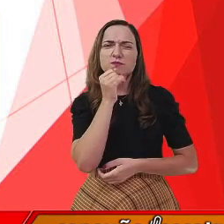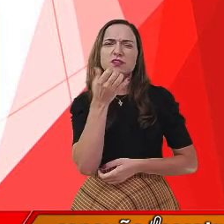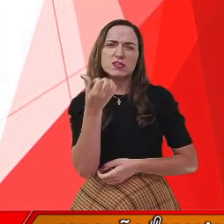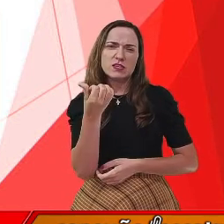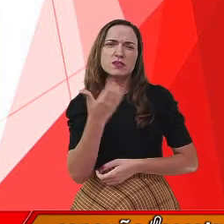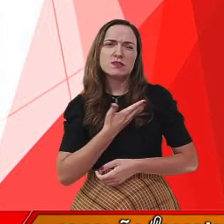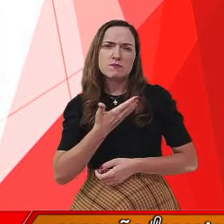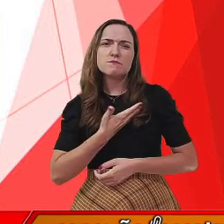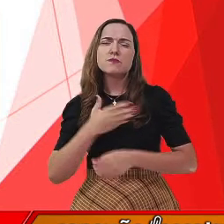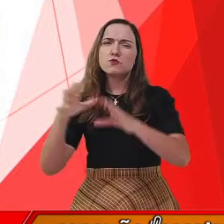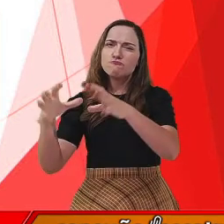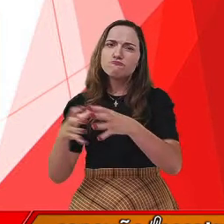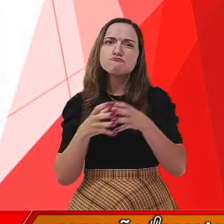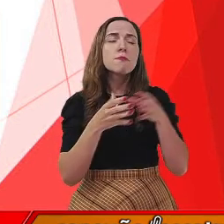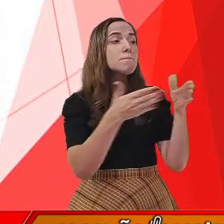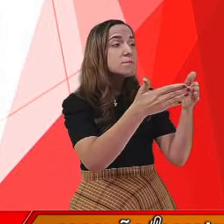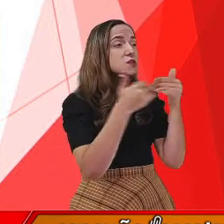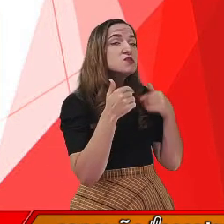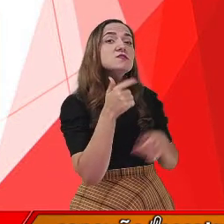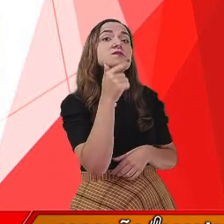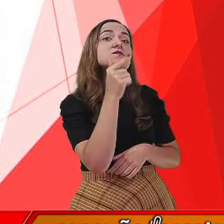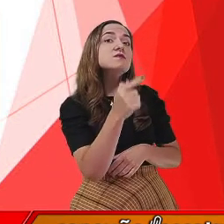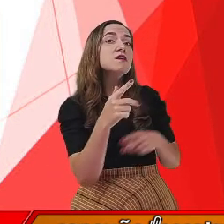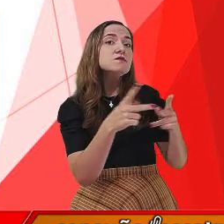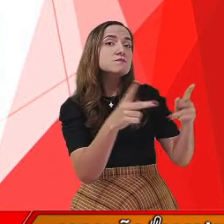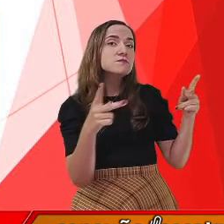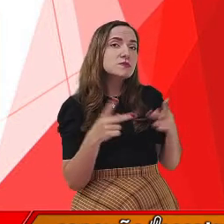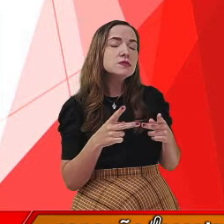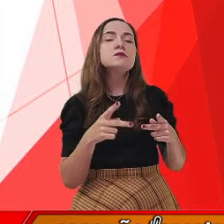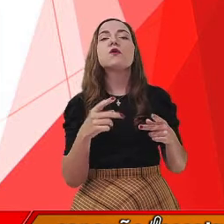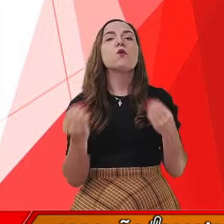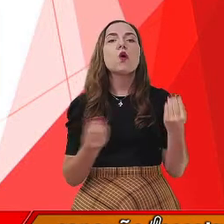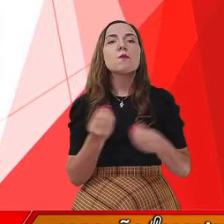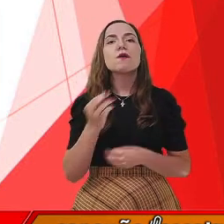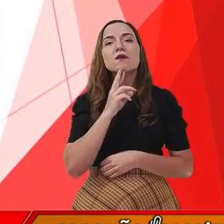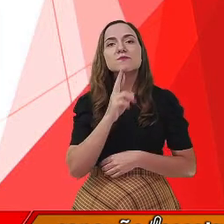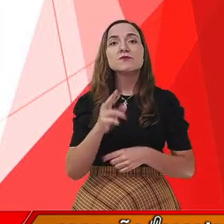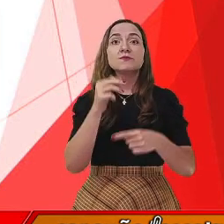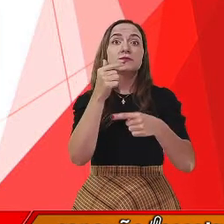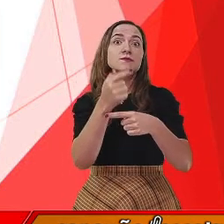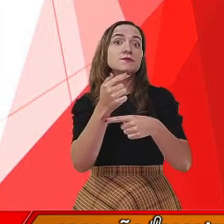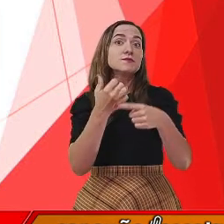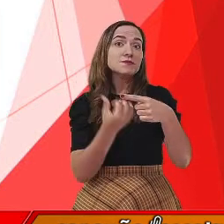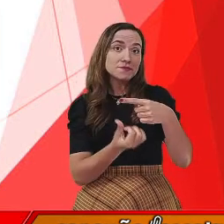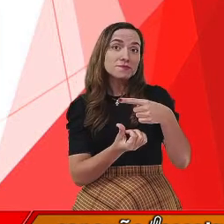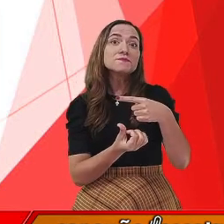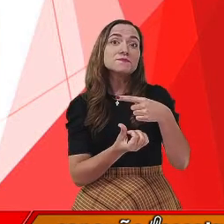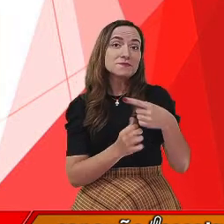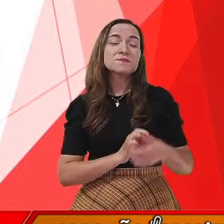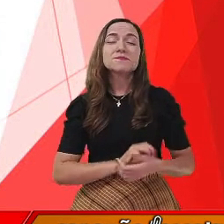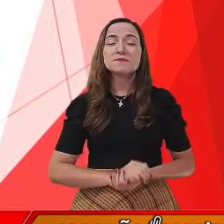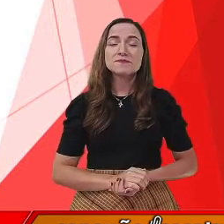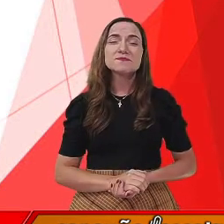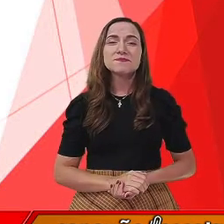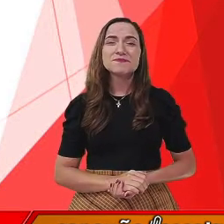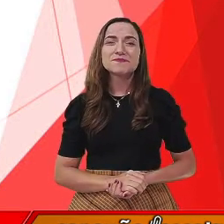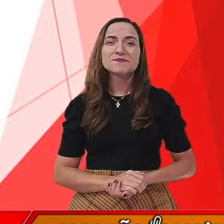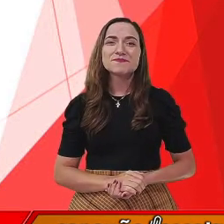tivessem pedido 7 pizzas, teríamos a fração 7/6.